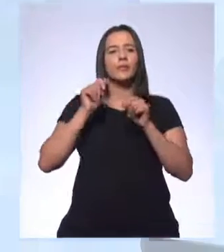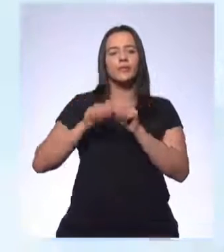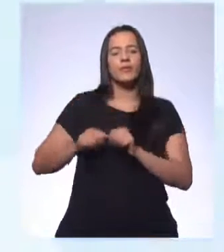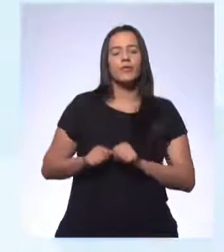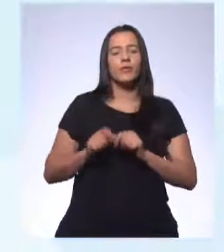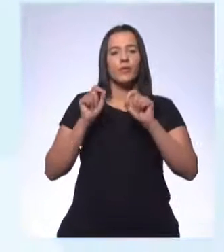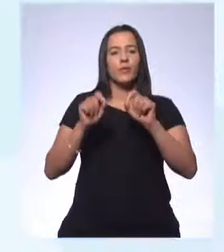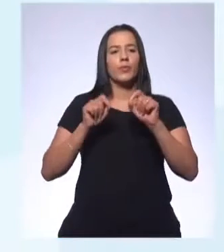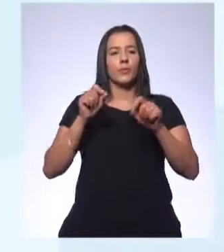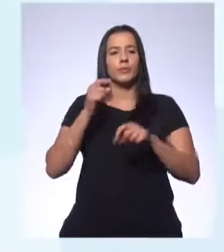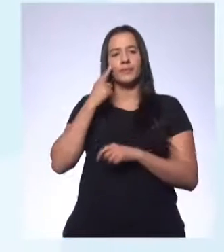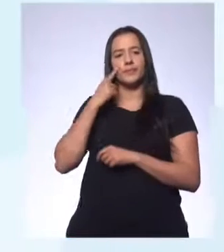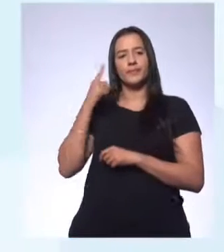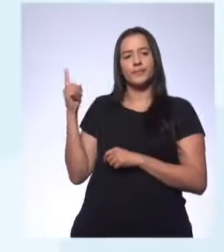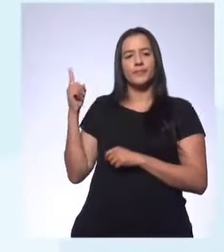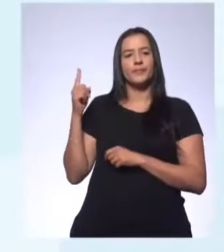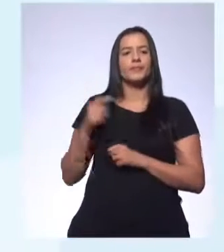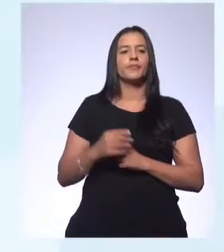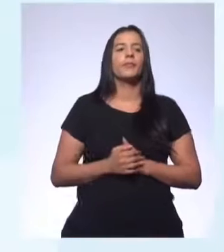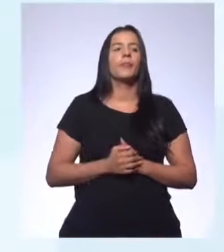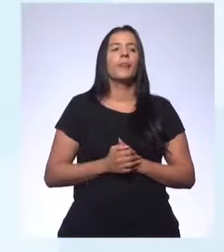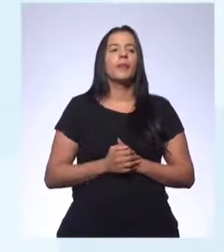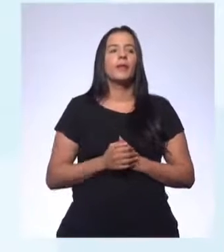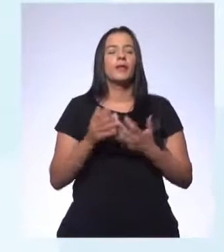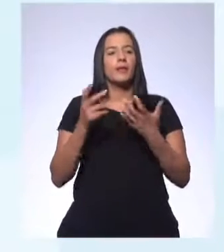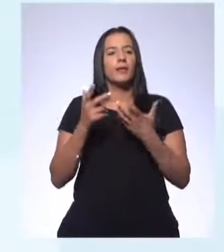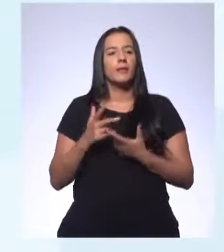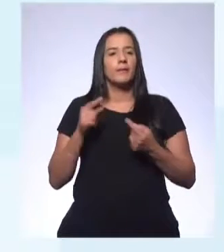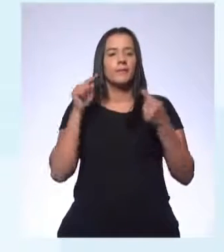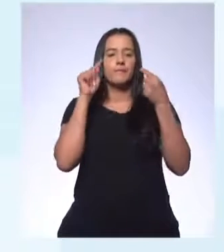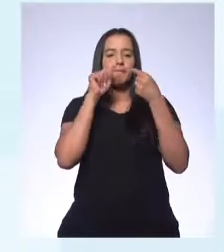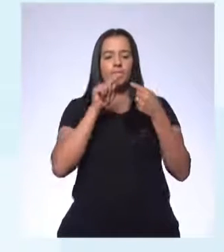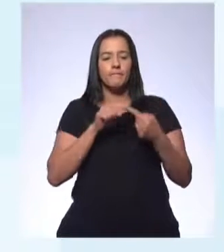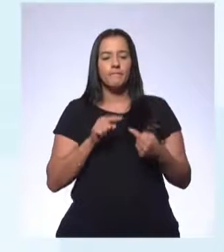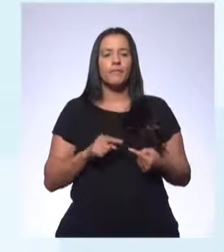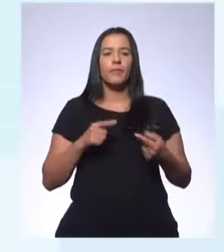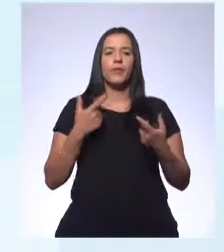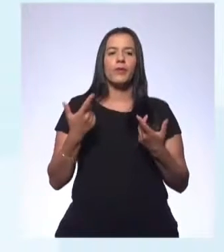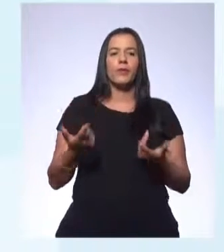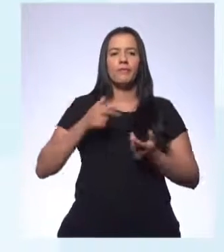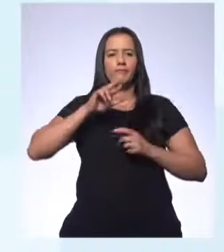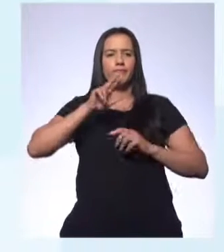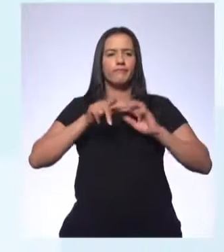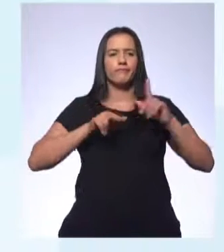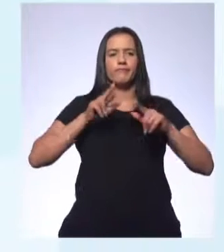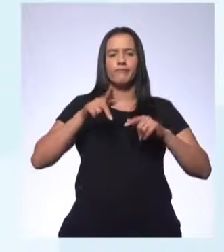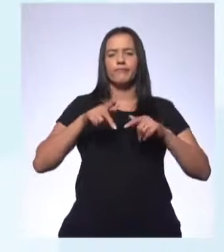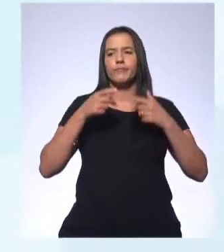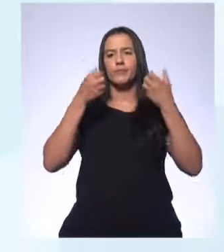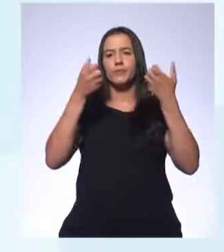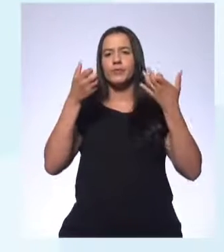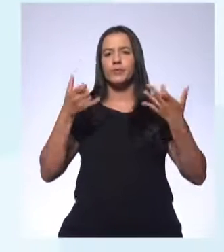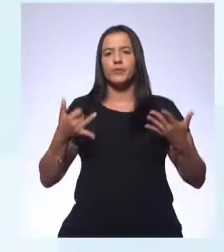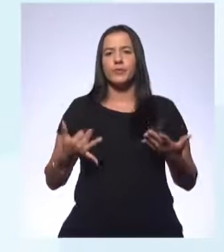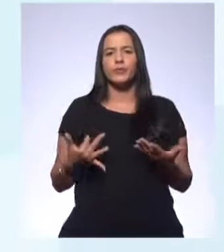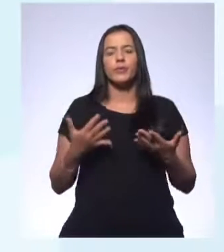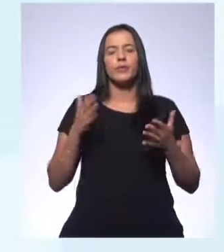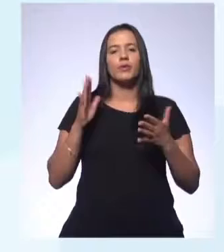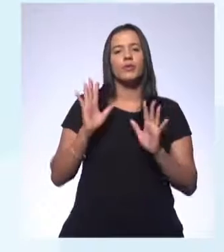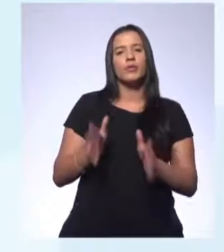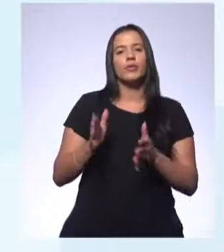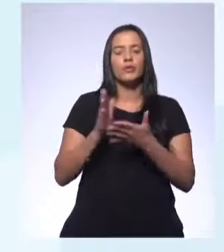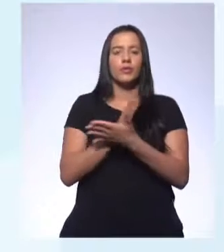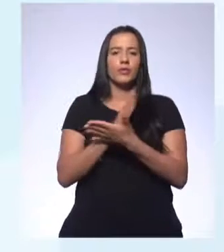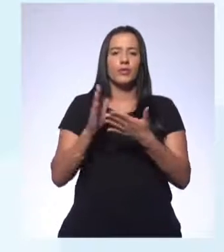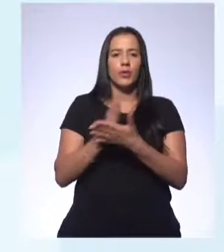costume que a gente fazer algumas coisinhas procurando relacionar algumas grandezas com fenômenos. O Edjoel já falou algumas vezes também de algumas